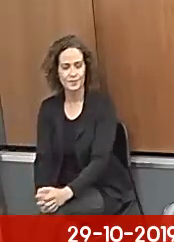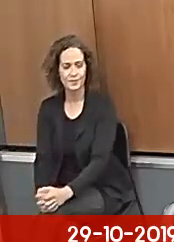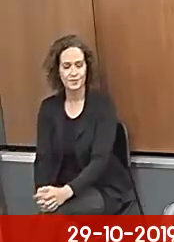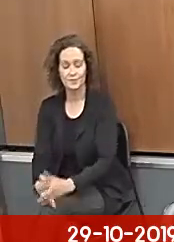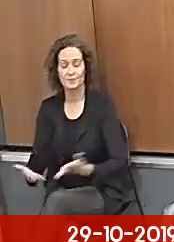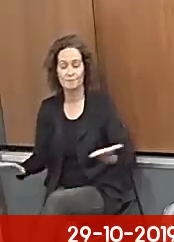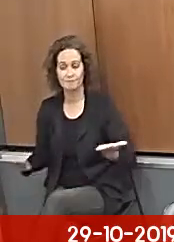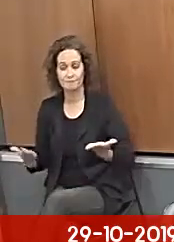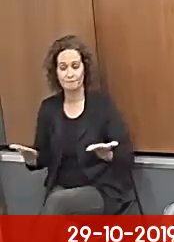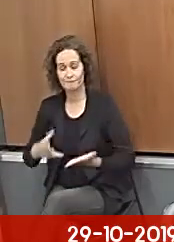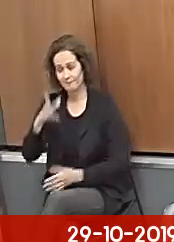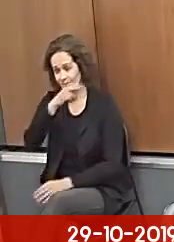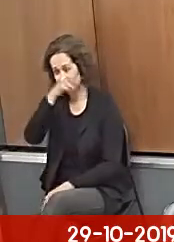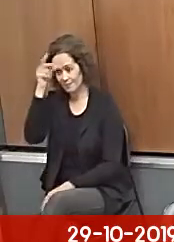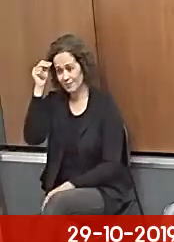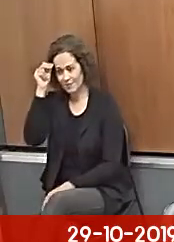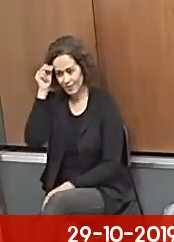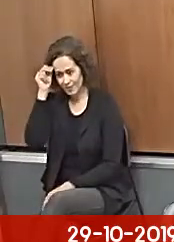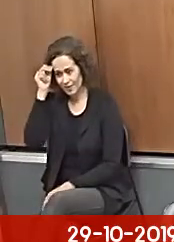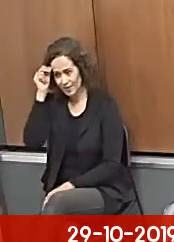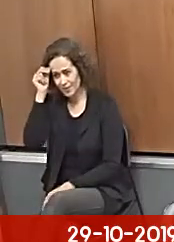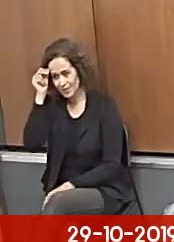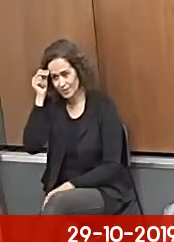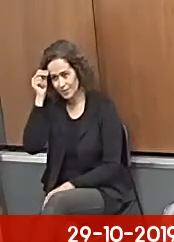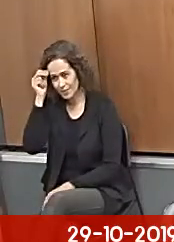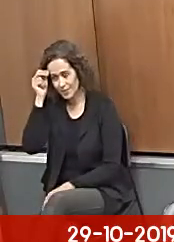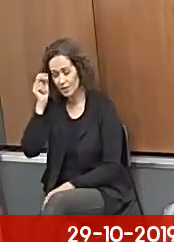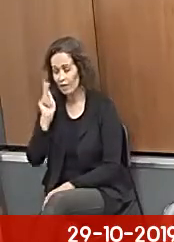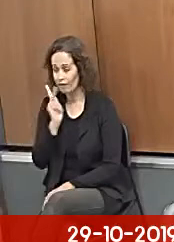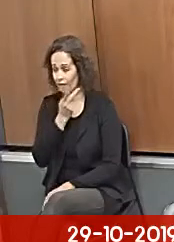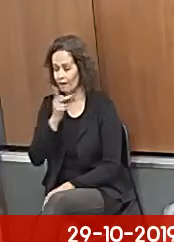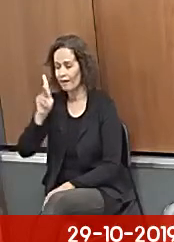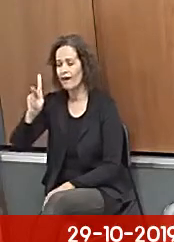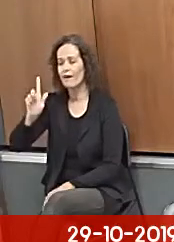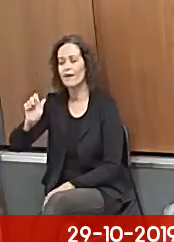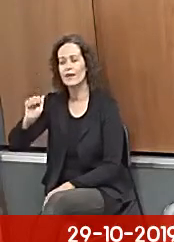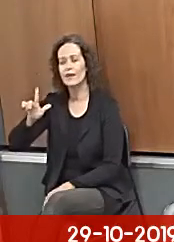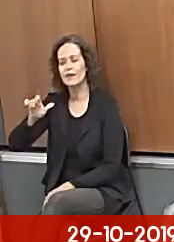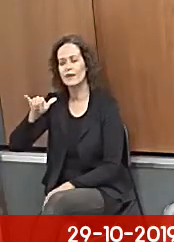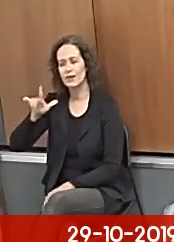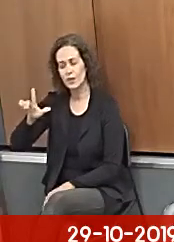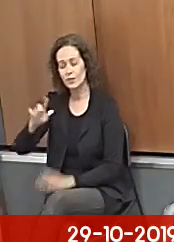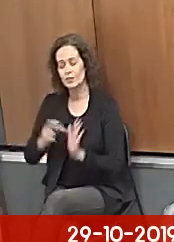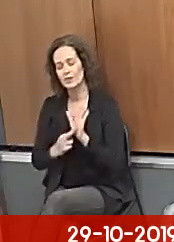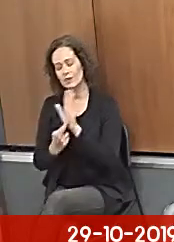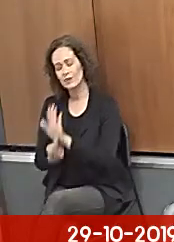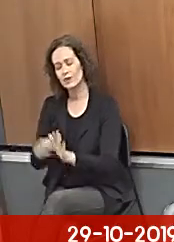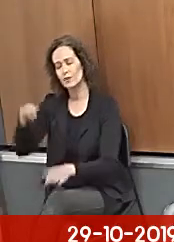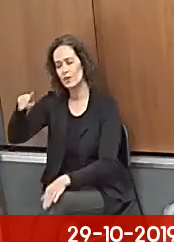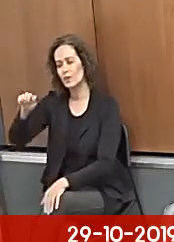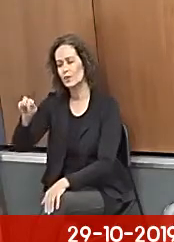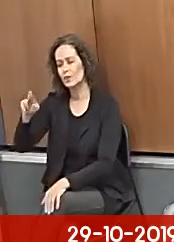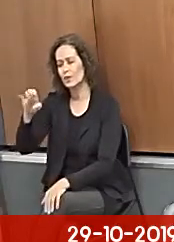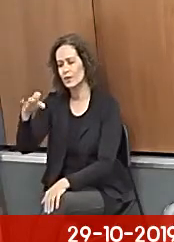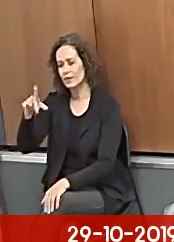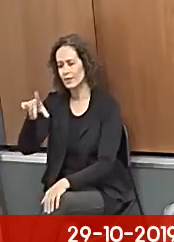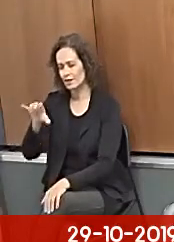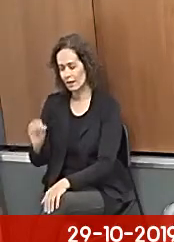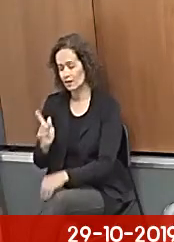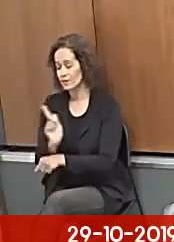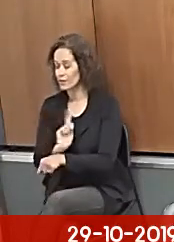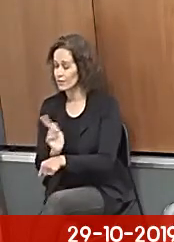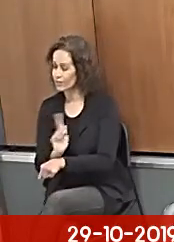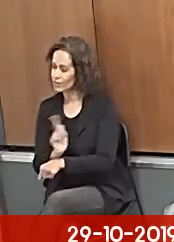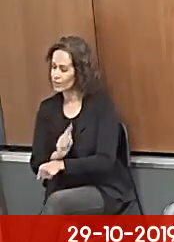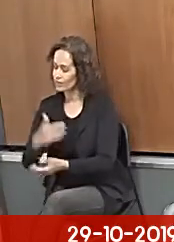Vamos ouvir o prefeito de Belo Horizonte, Elias Calil, né, aqui representado com toda certeza pelo Marcelo Mendes, gerente do Paradesporto da